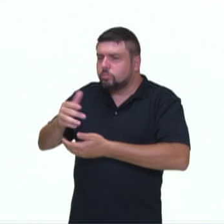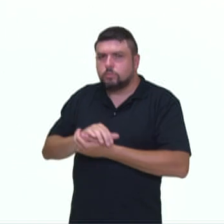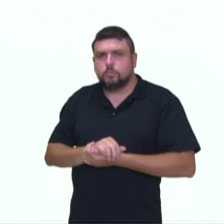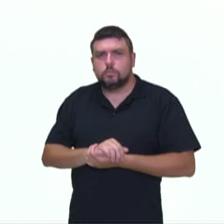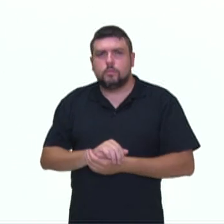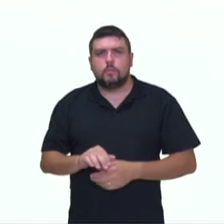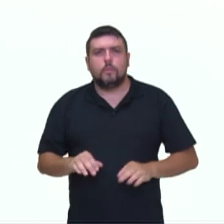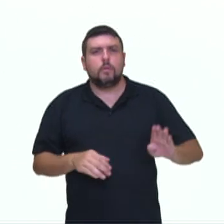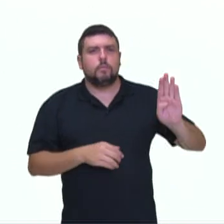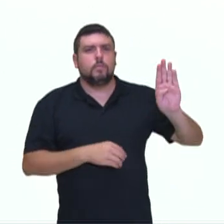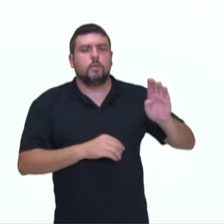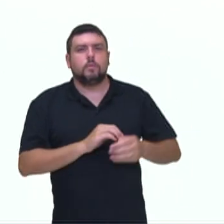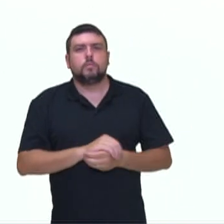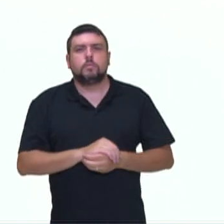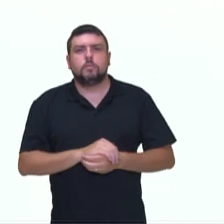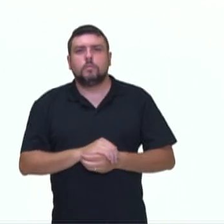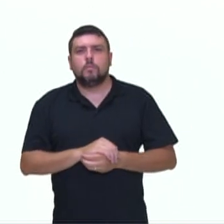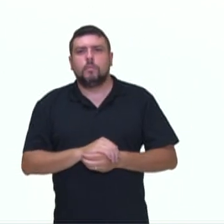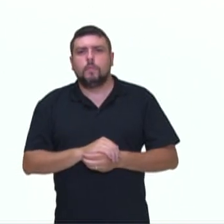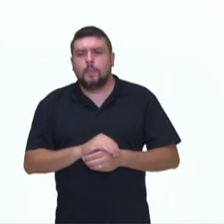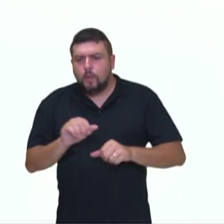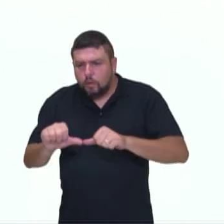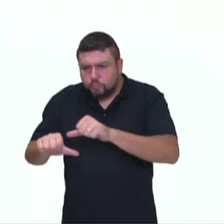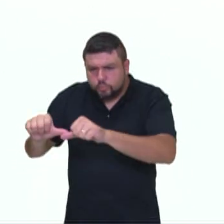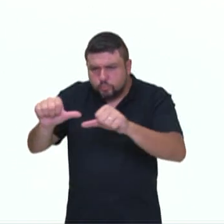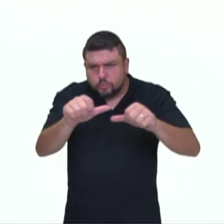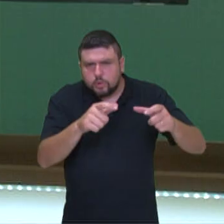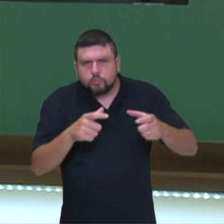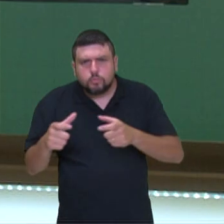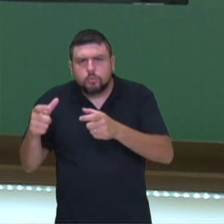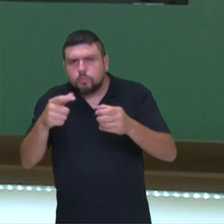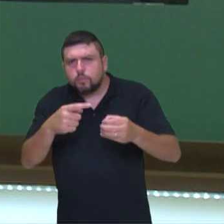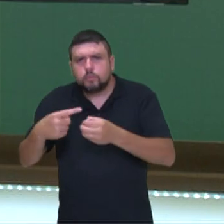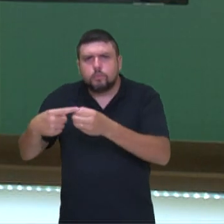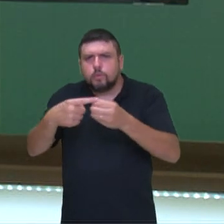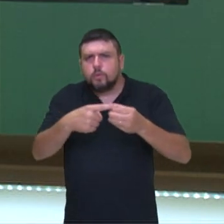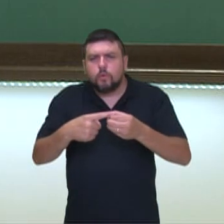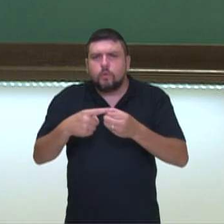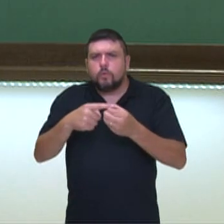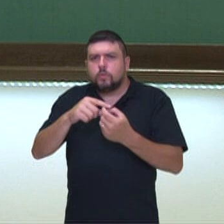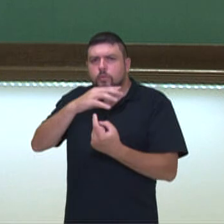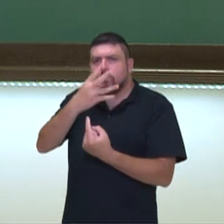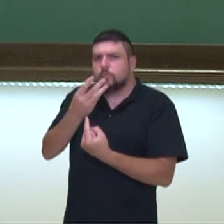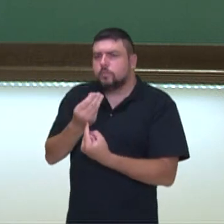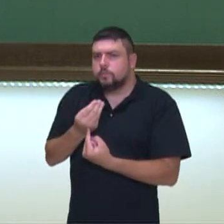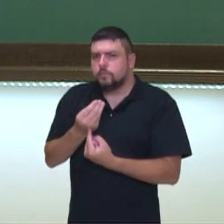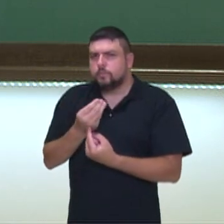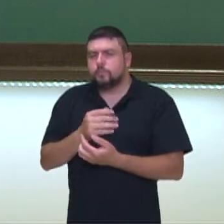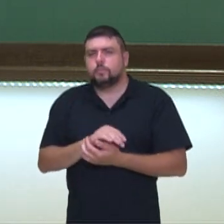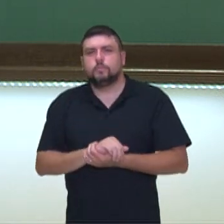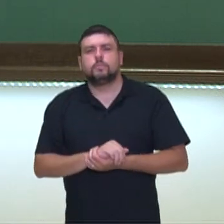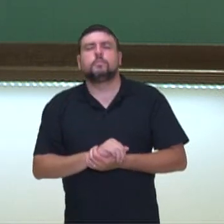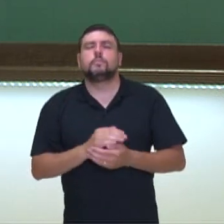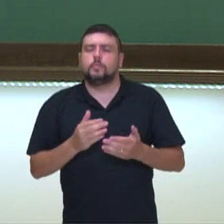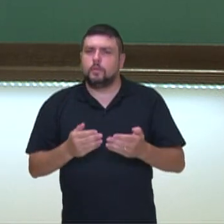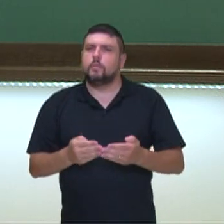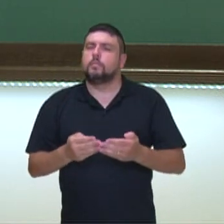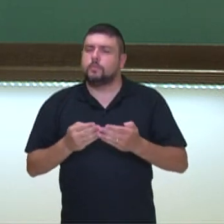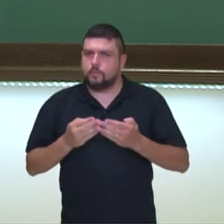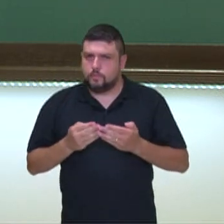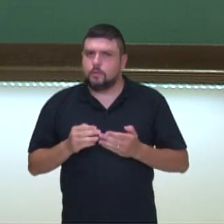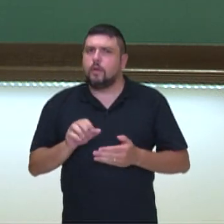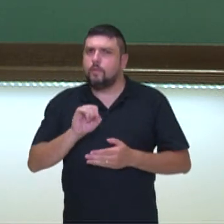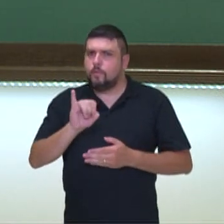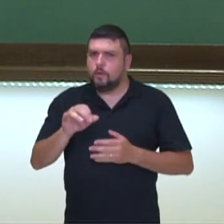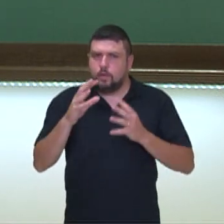B. Modificar o cenário urbano através da arte. Gente, por favor, se vocês prestarem atenção na